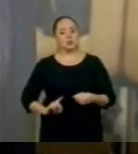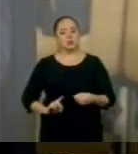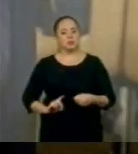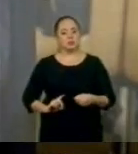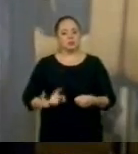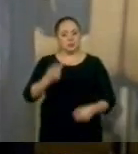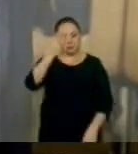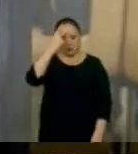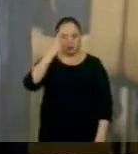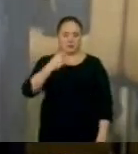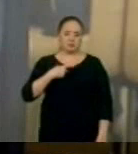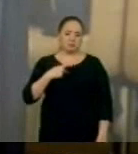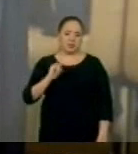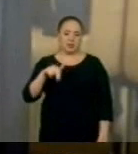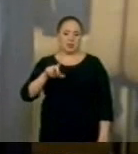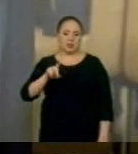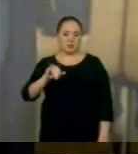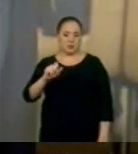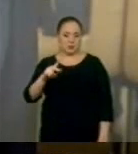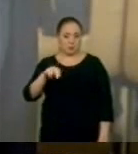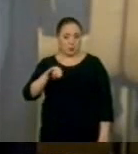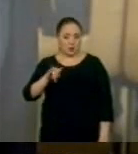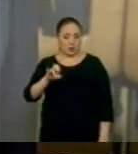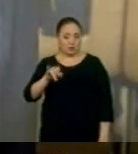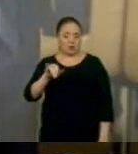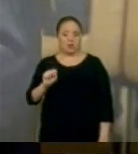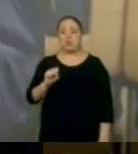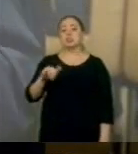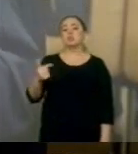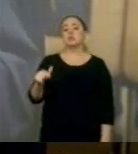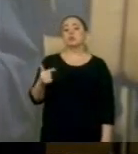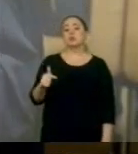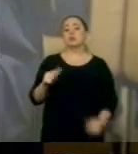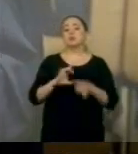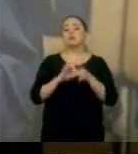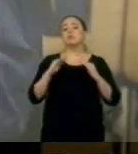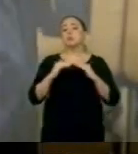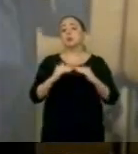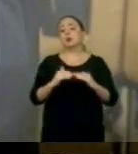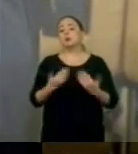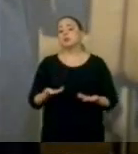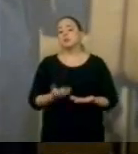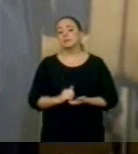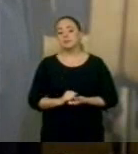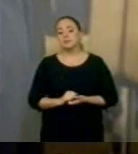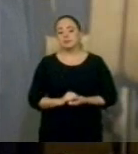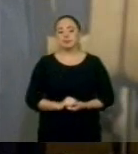individuais indisponíveis se não houver democracia.